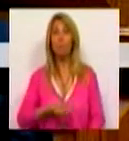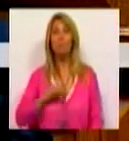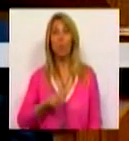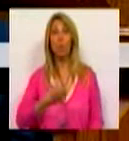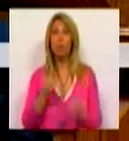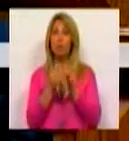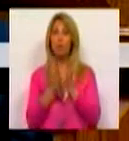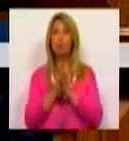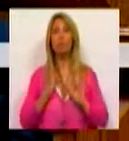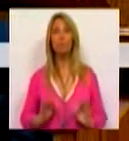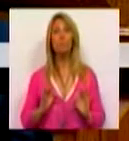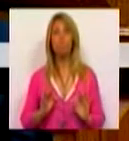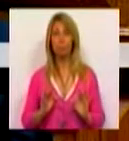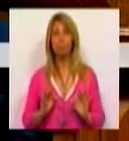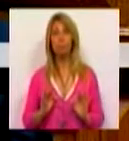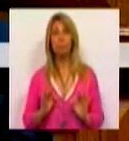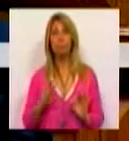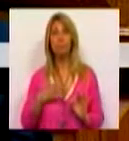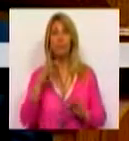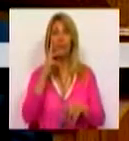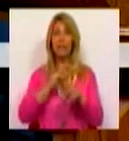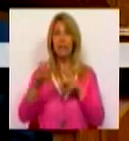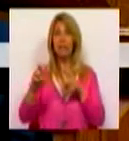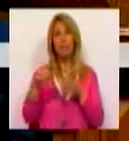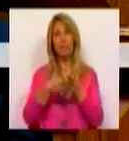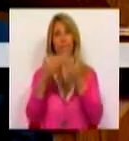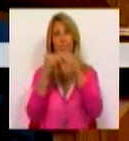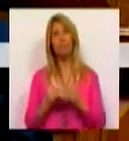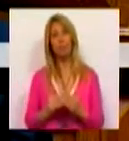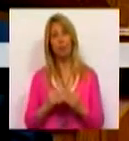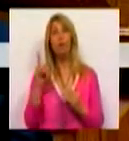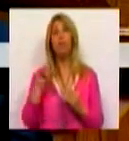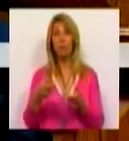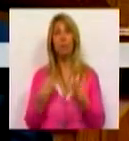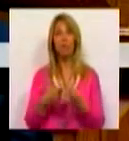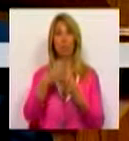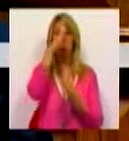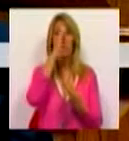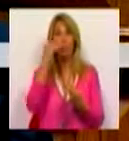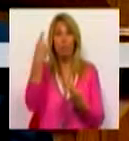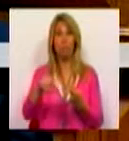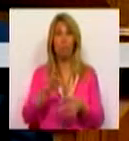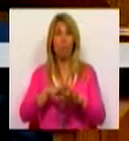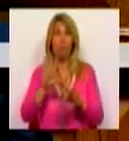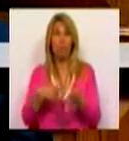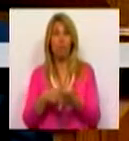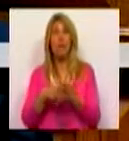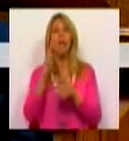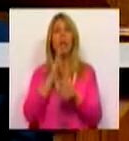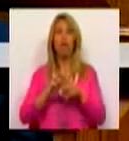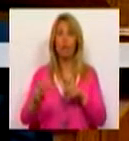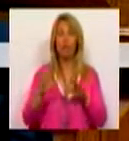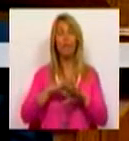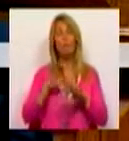de todos de reduzir o custo da energia e os encargos para o Estado com a energia. É por isso que este